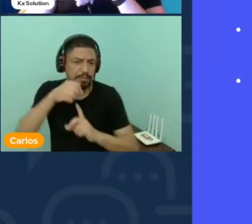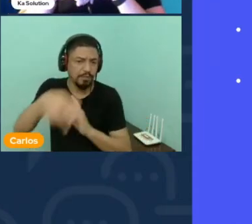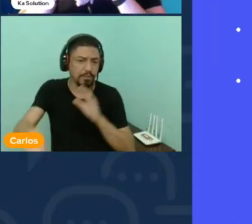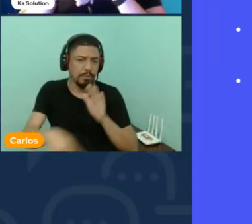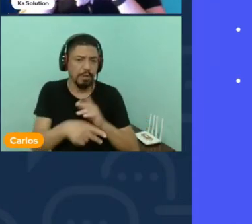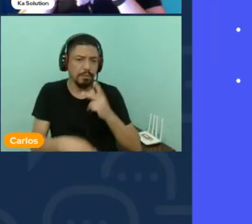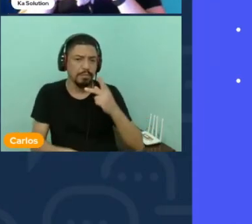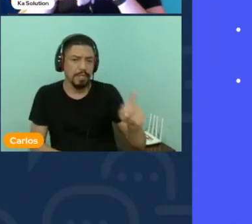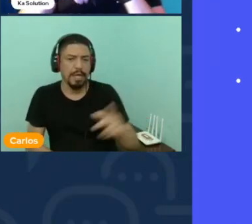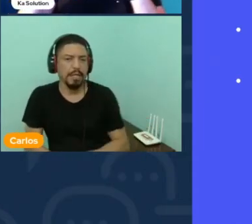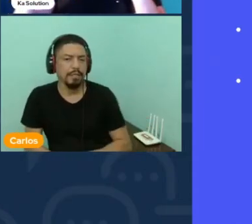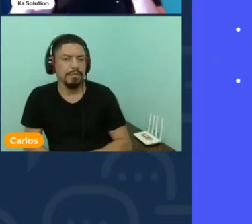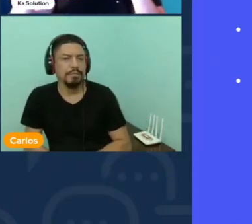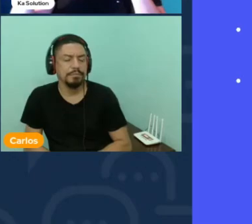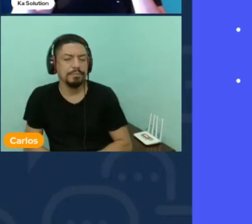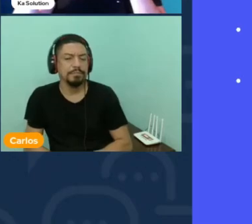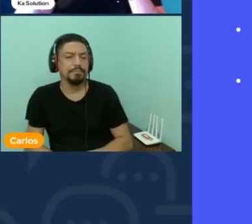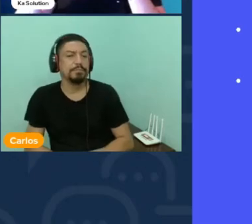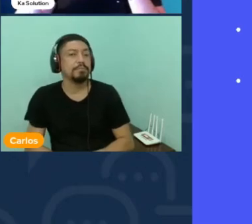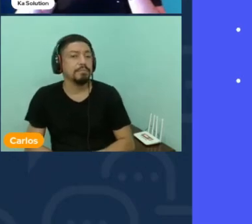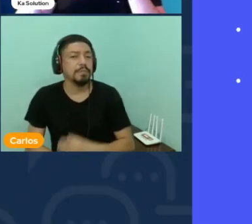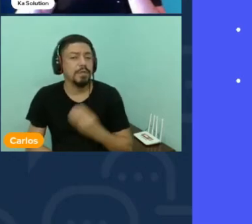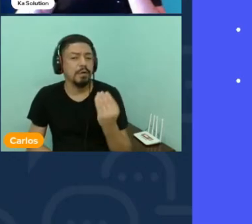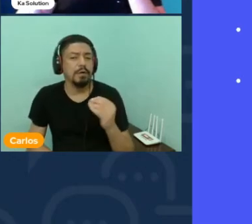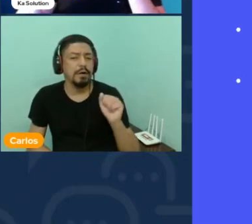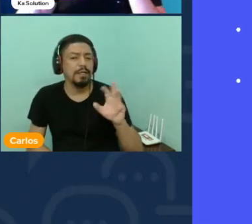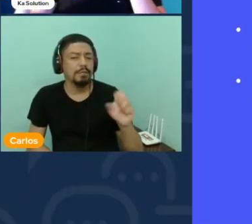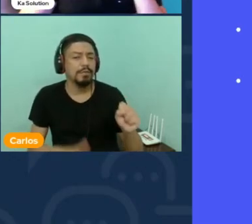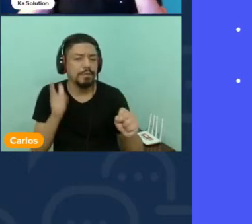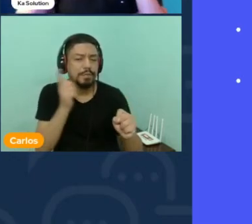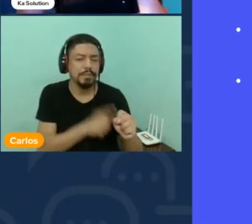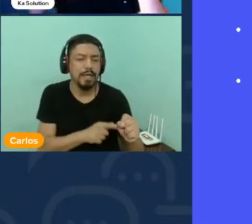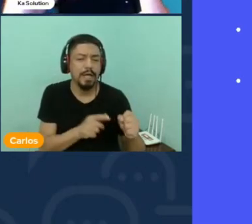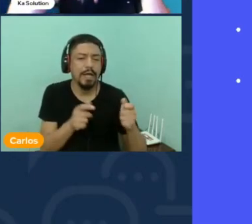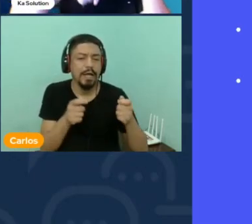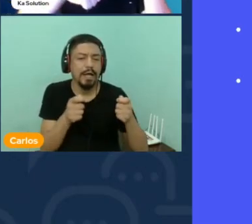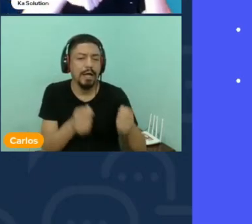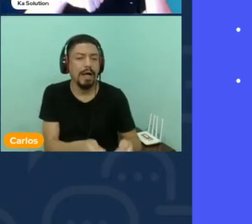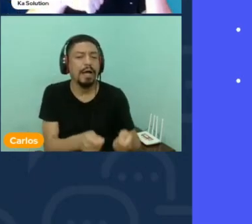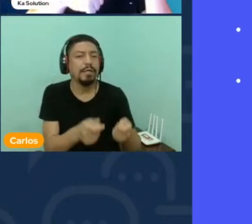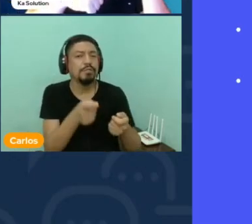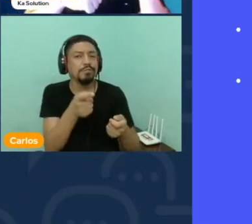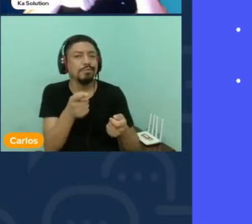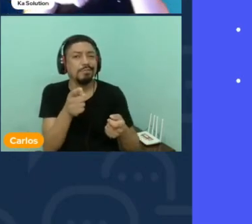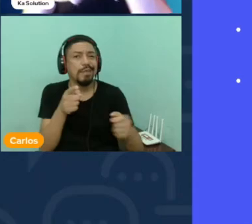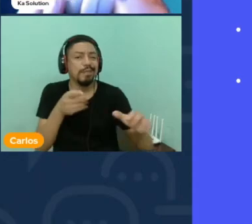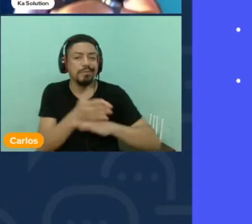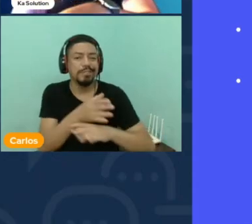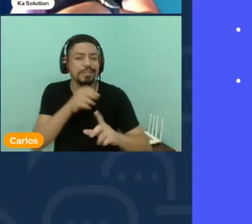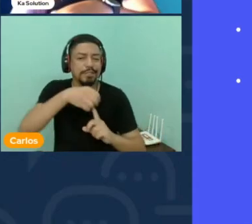também. Mas como é que a AWS garante que ele não vai acessar o meu servidor e eu não vou acessar o